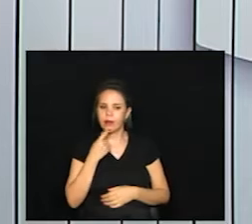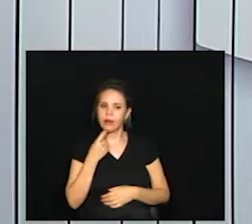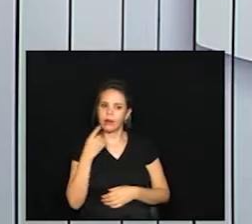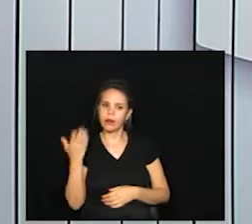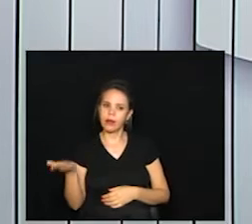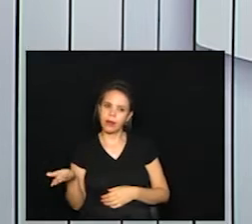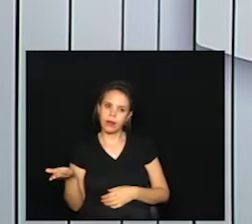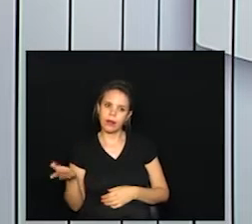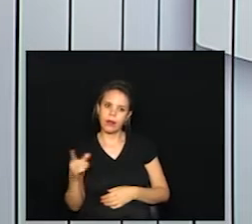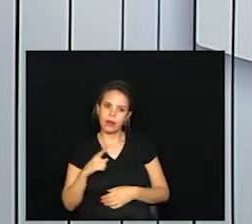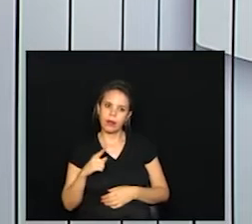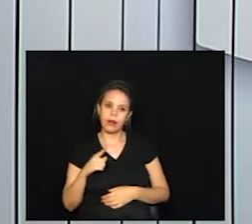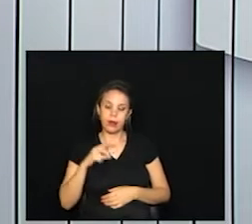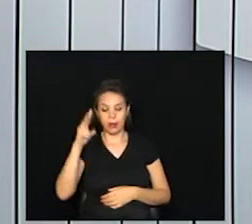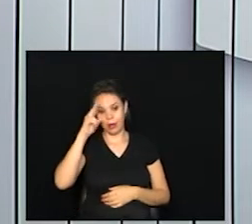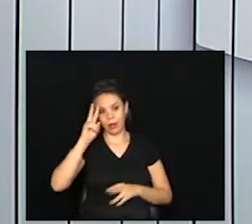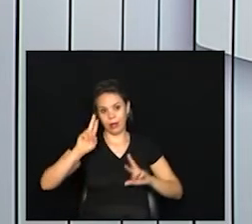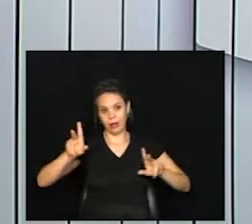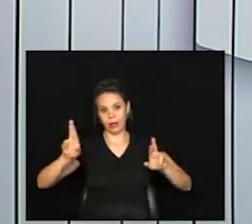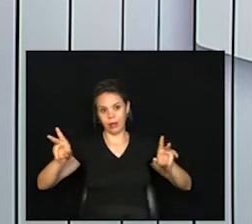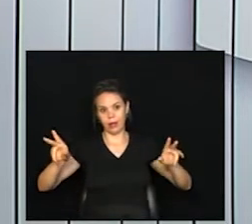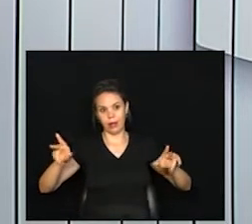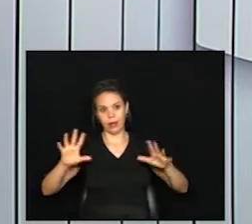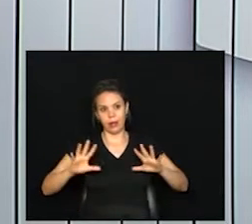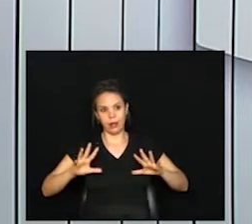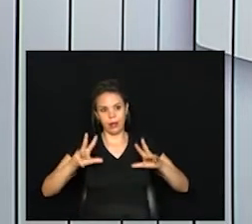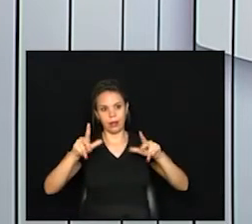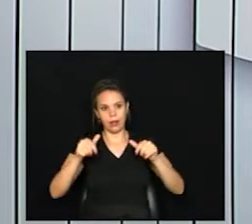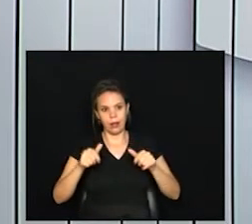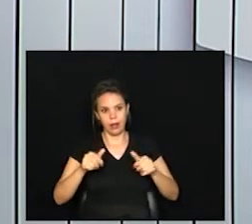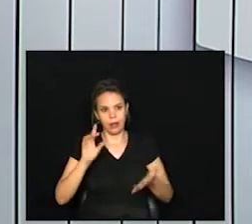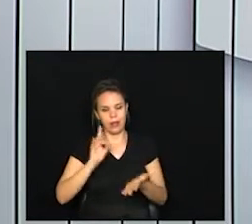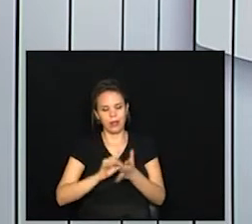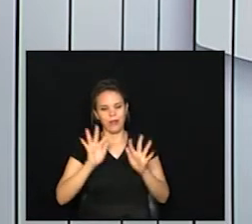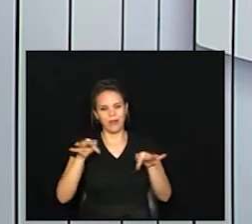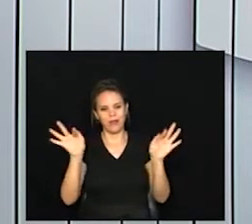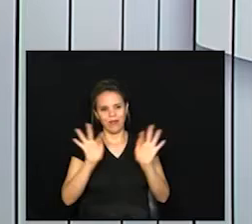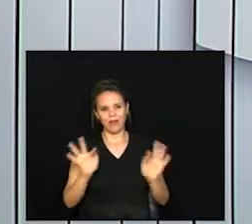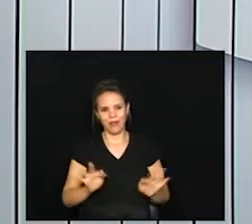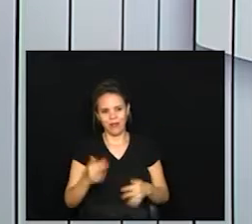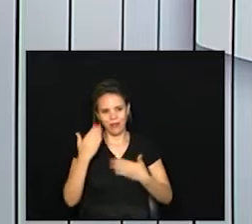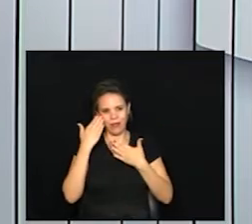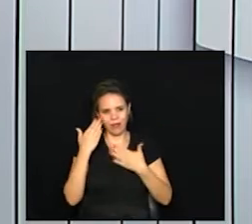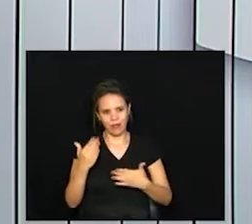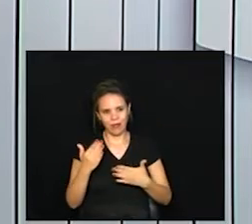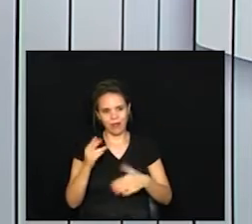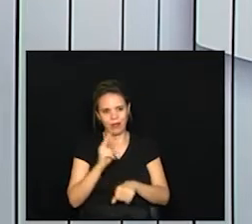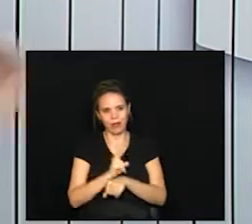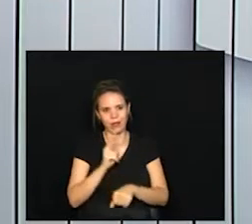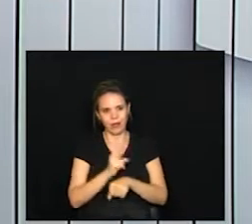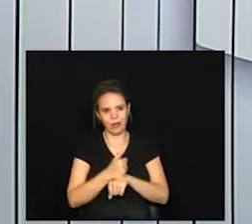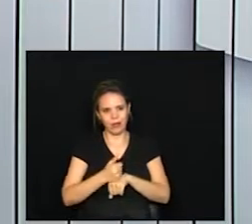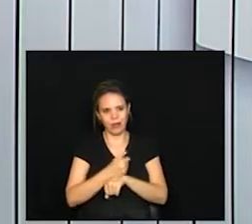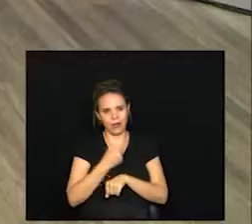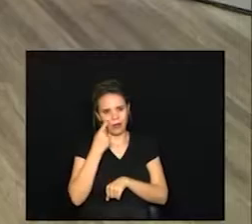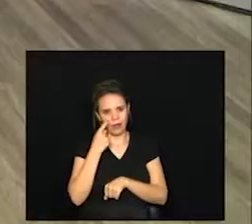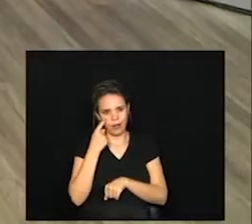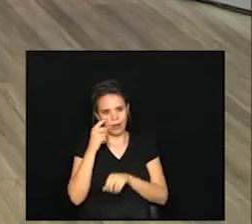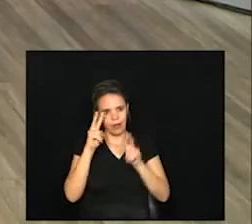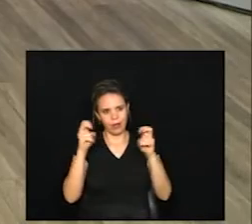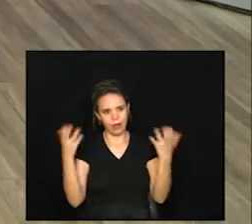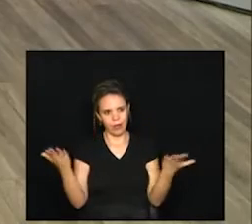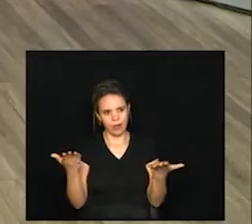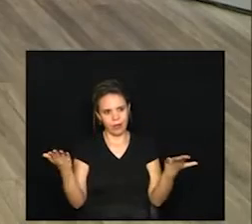Campinas. Tem cada história e todas com um final feliz, graças aos protetores. Então, sobre